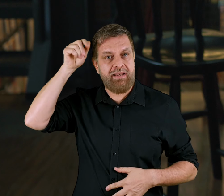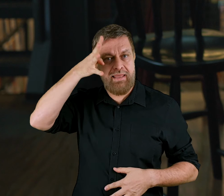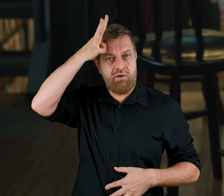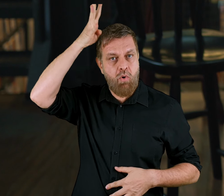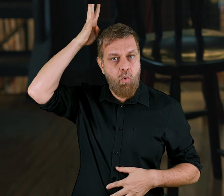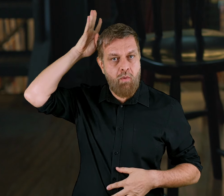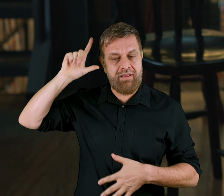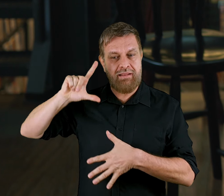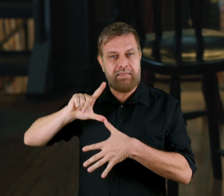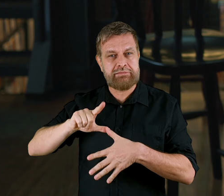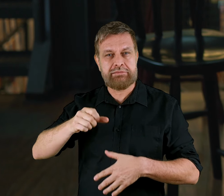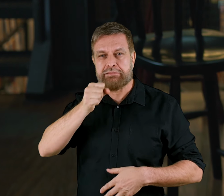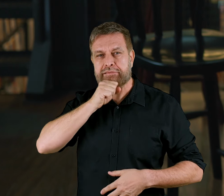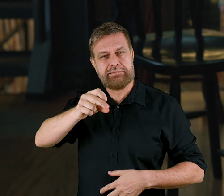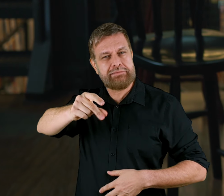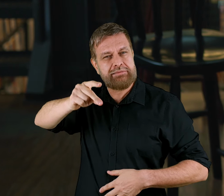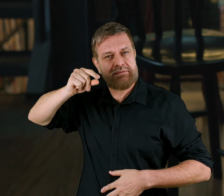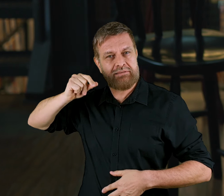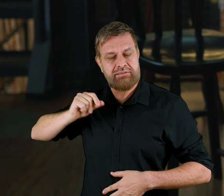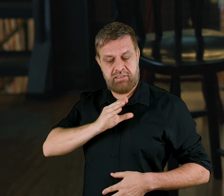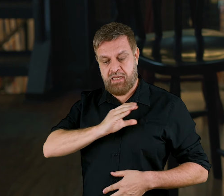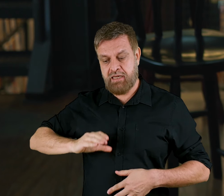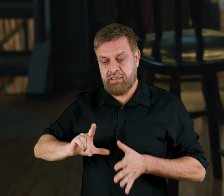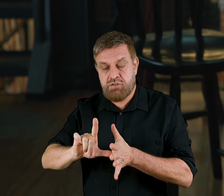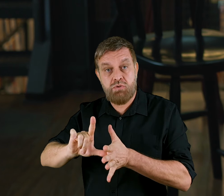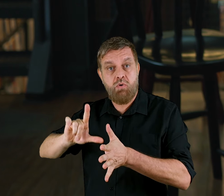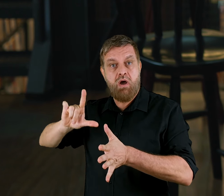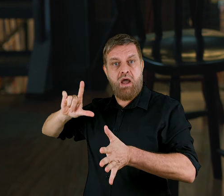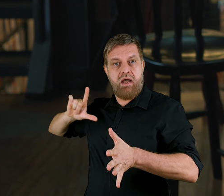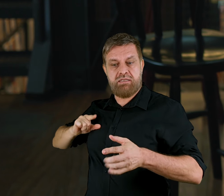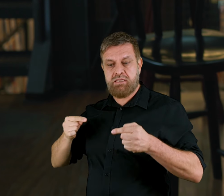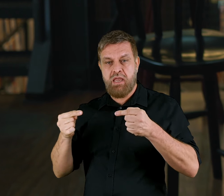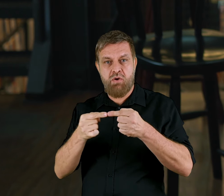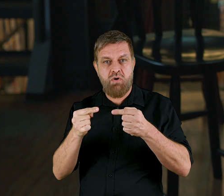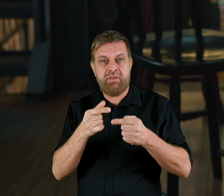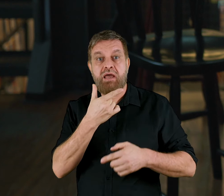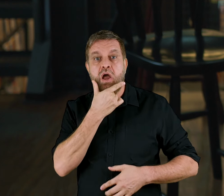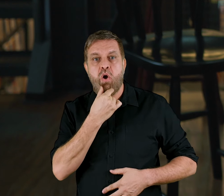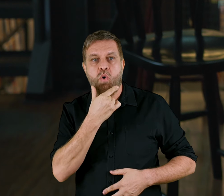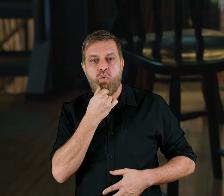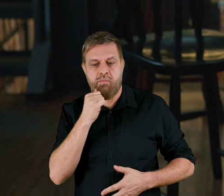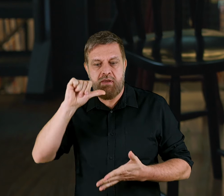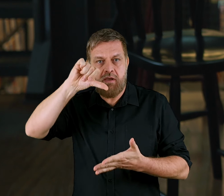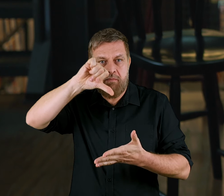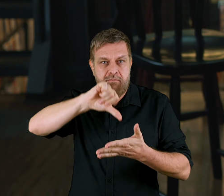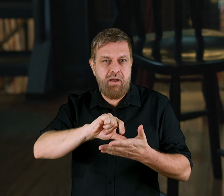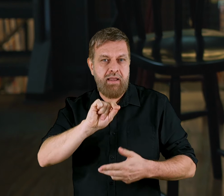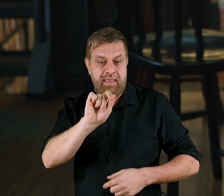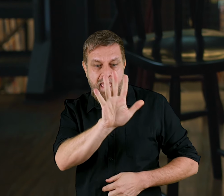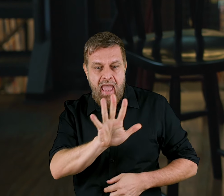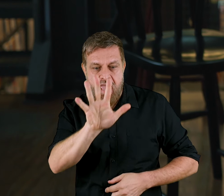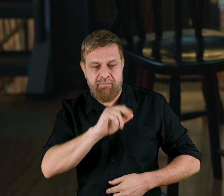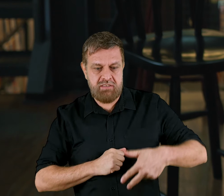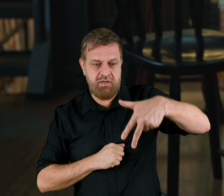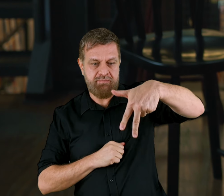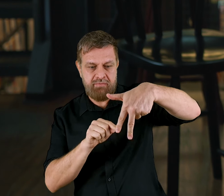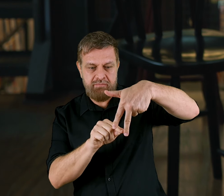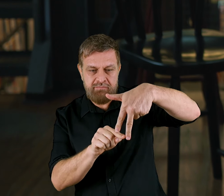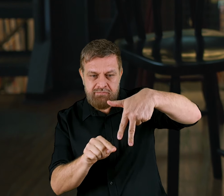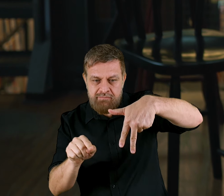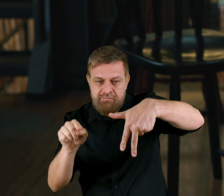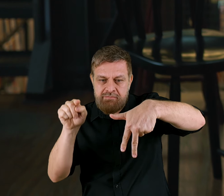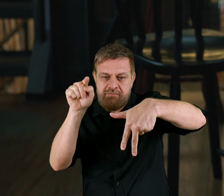à antiguidade pré-cristã, e que está relacionado ao famoso homem vitruviano, que é a imagem do humano, né, que foi cunhado por